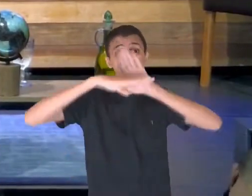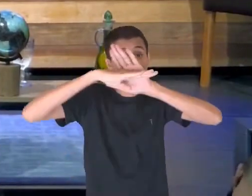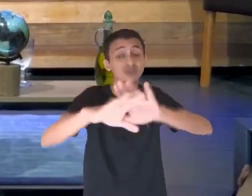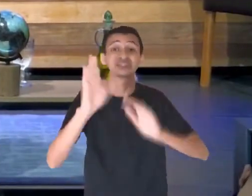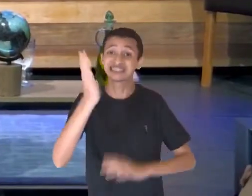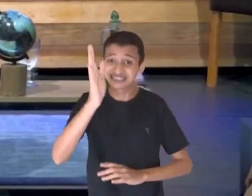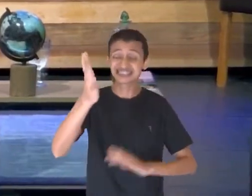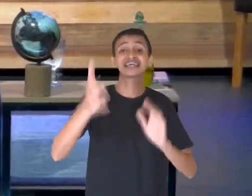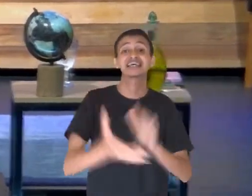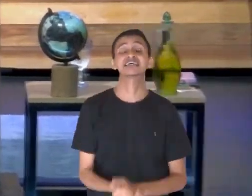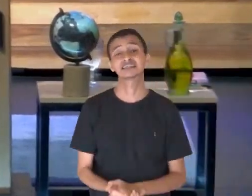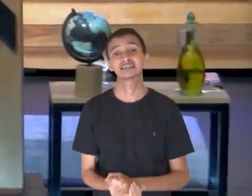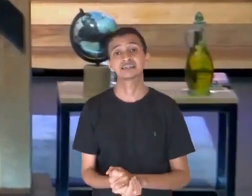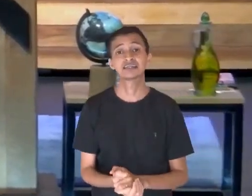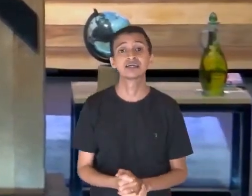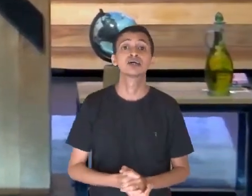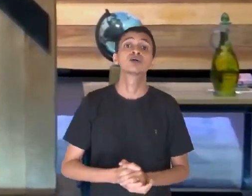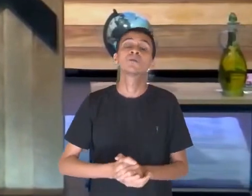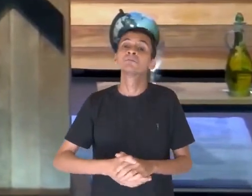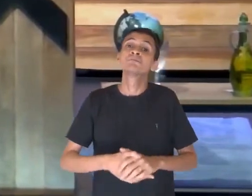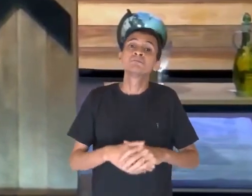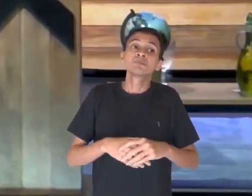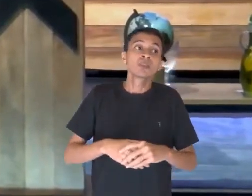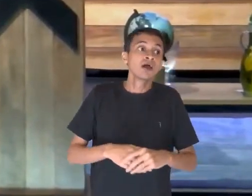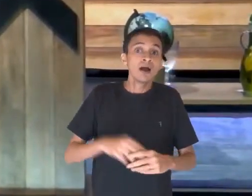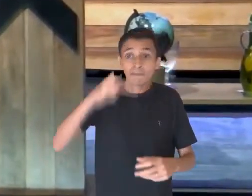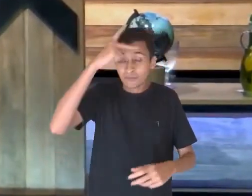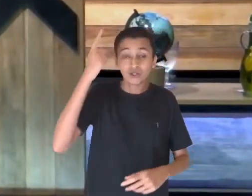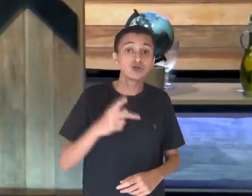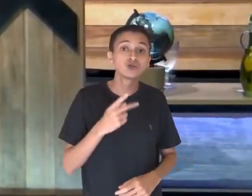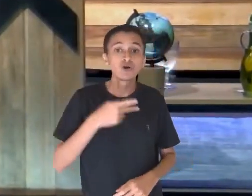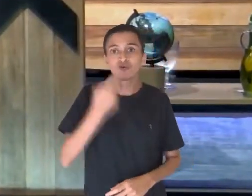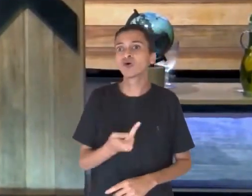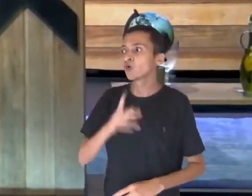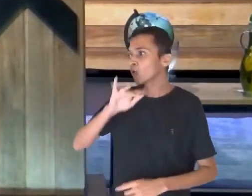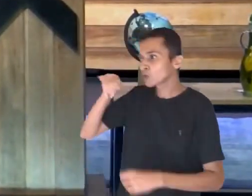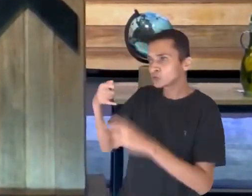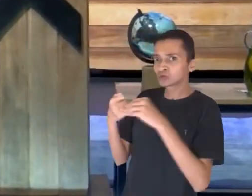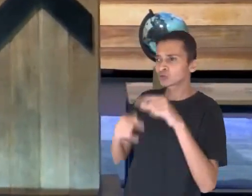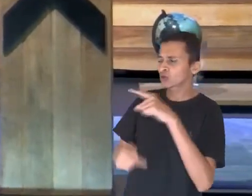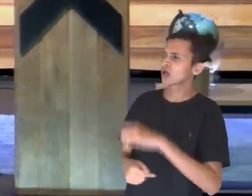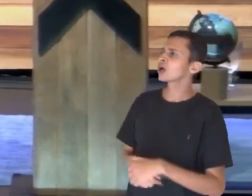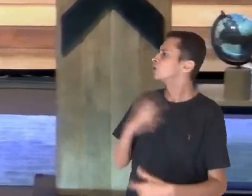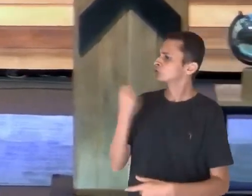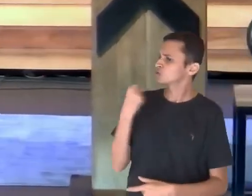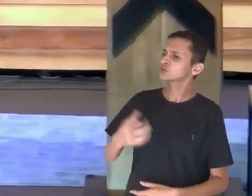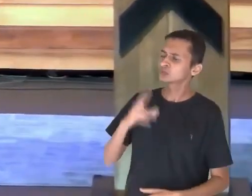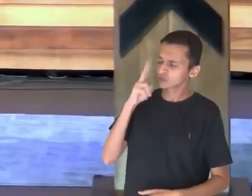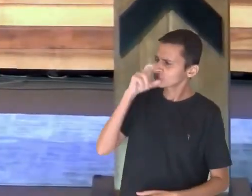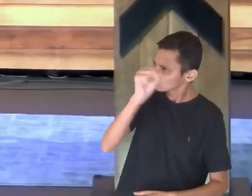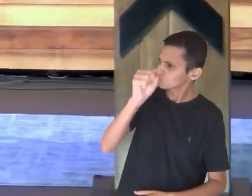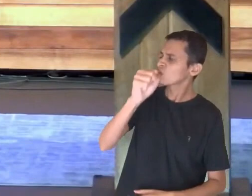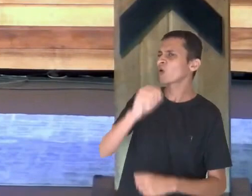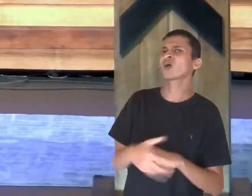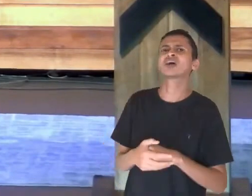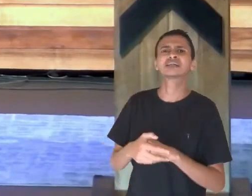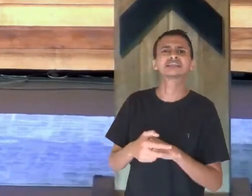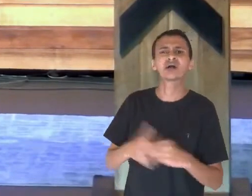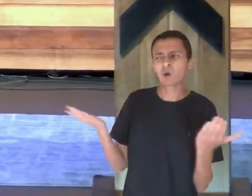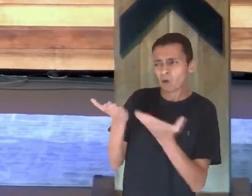dois foram direto a Josué e disseram, Josué, olha só, nós temos mais força agora aos 85 do que nós tínhamos